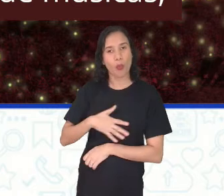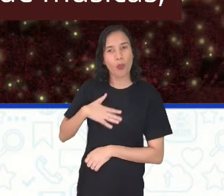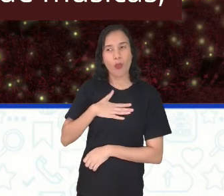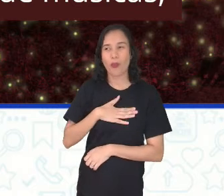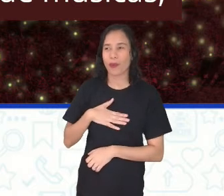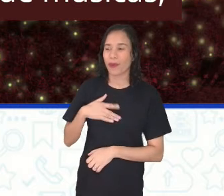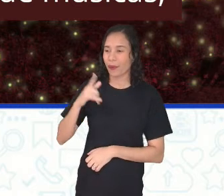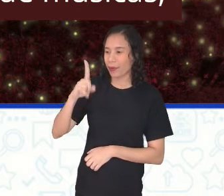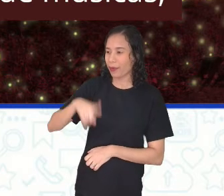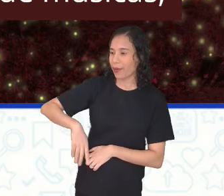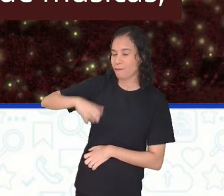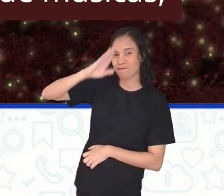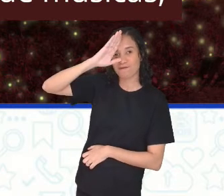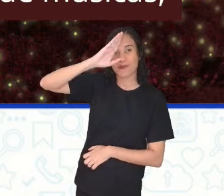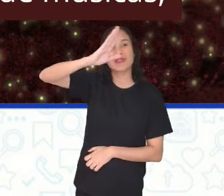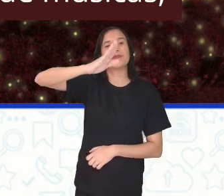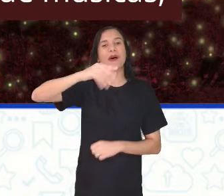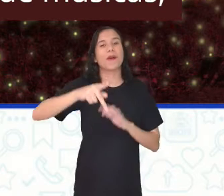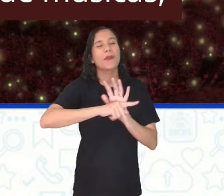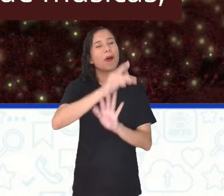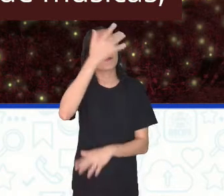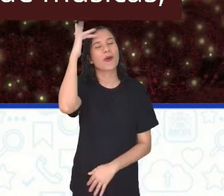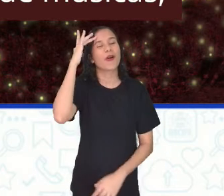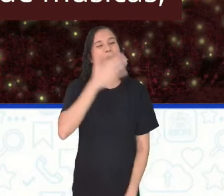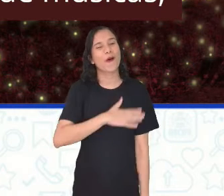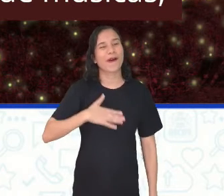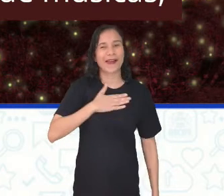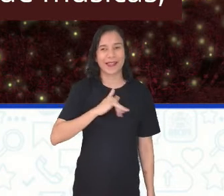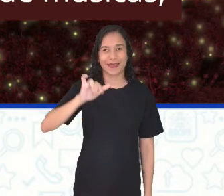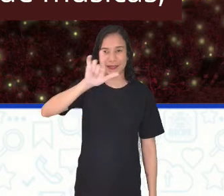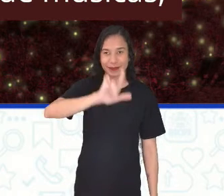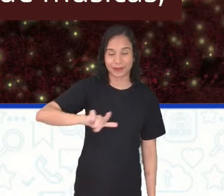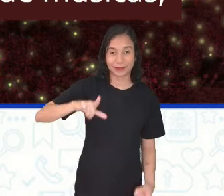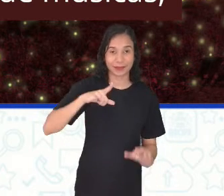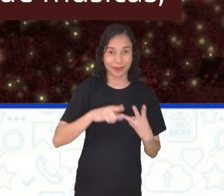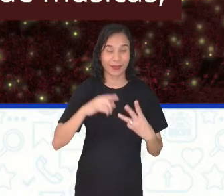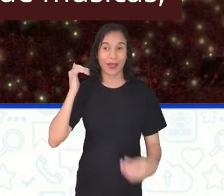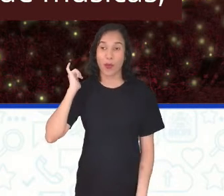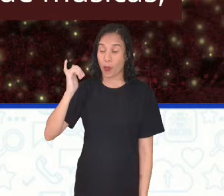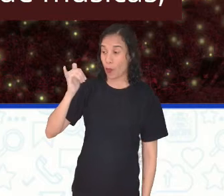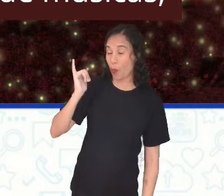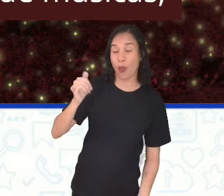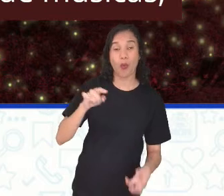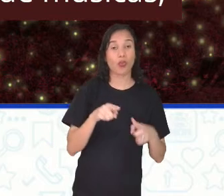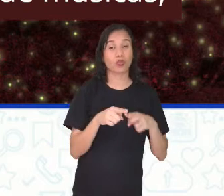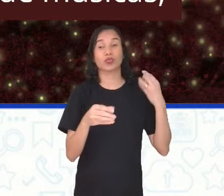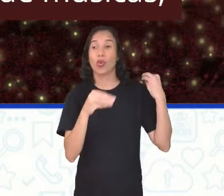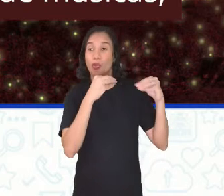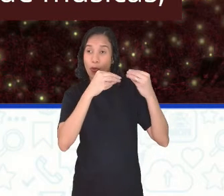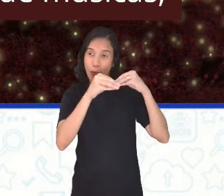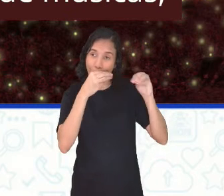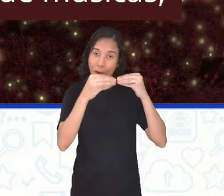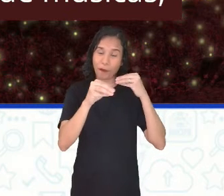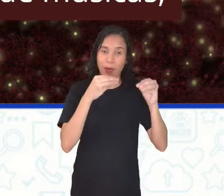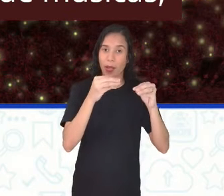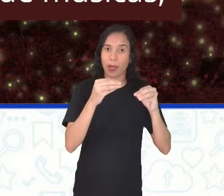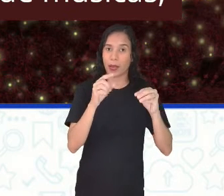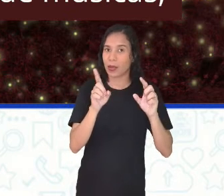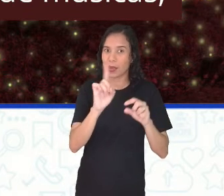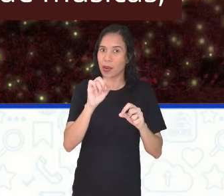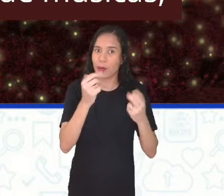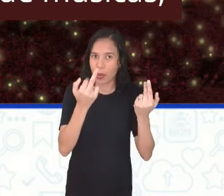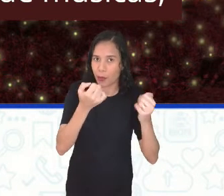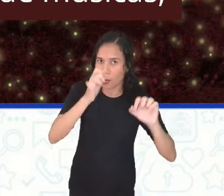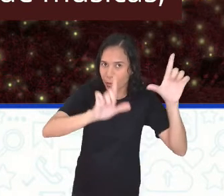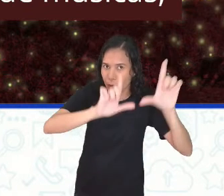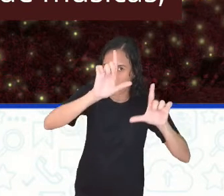são os carros-chefes dos amantes da literatura. A gente tem os contos, as novelas, que não são as novelas que